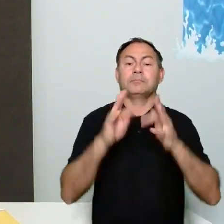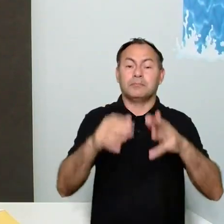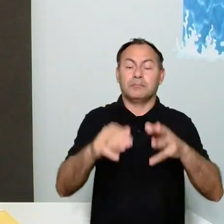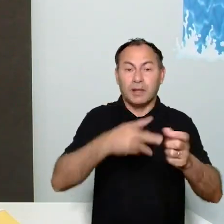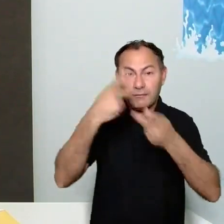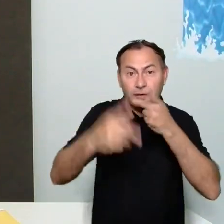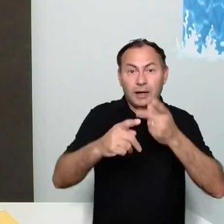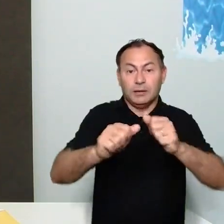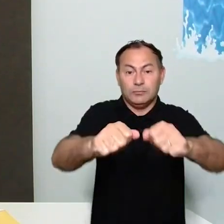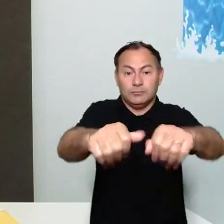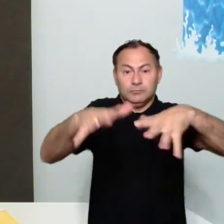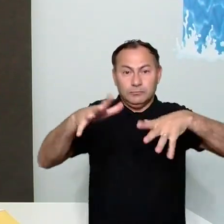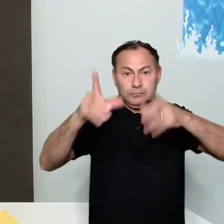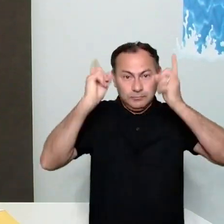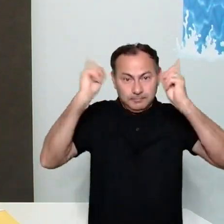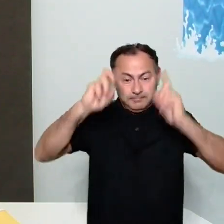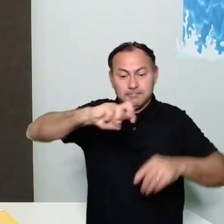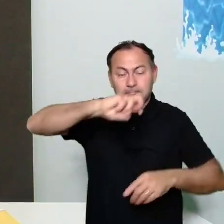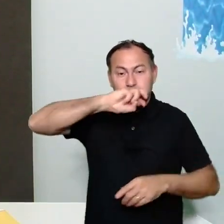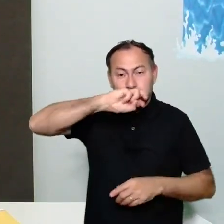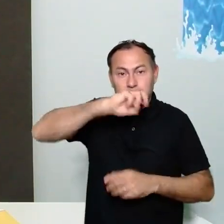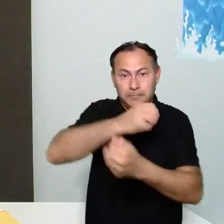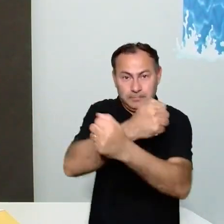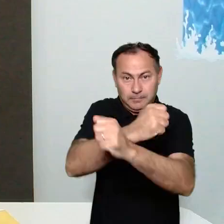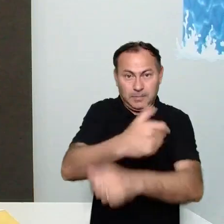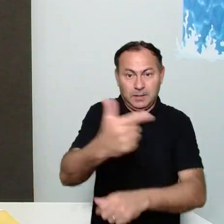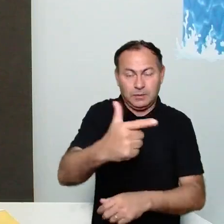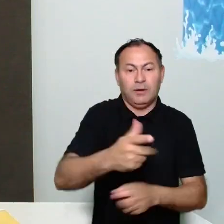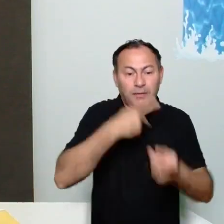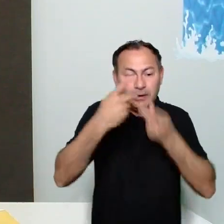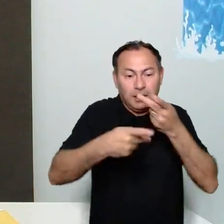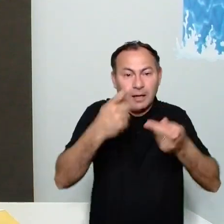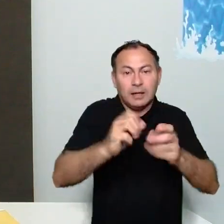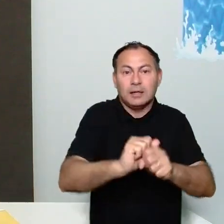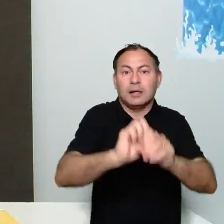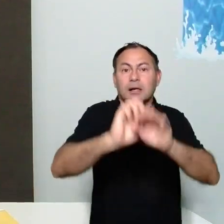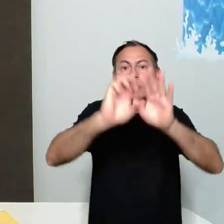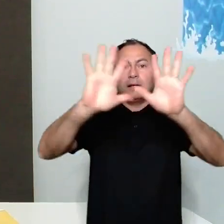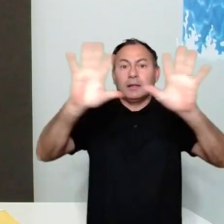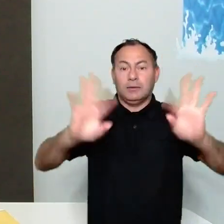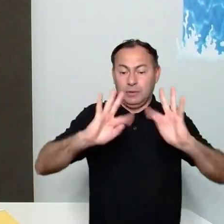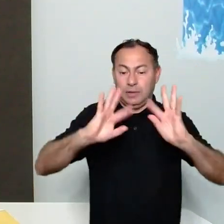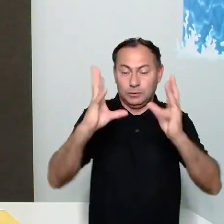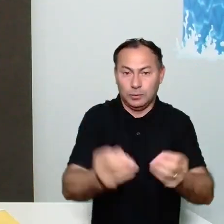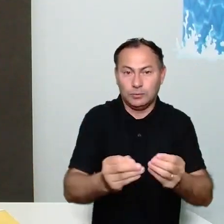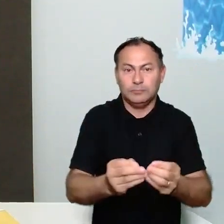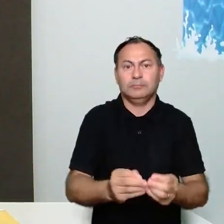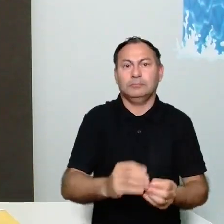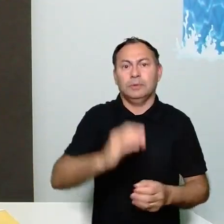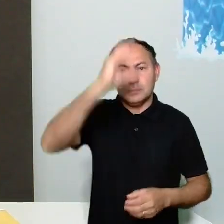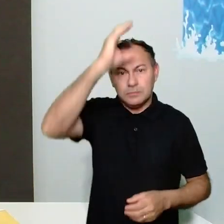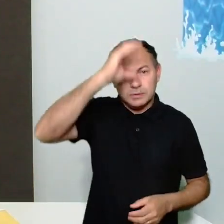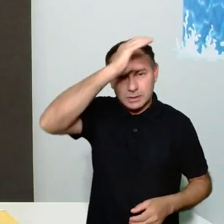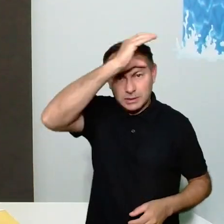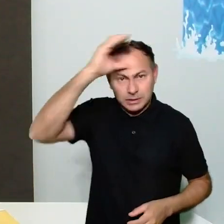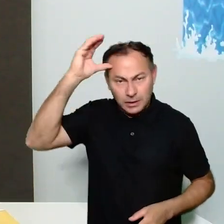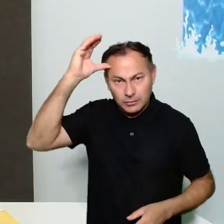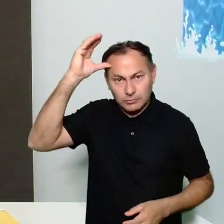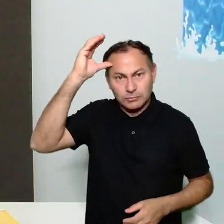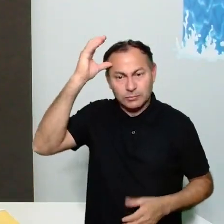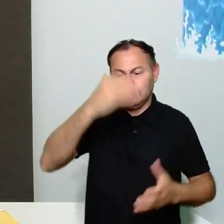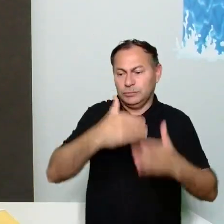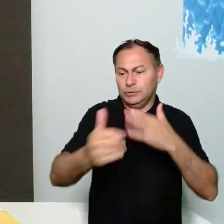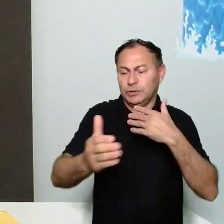Finalmente, diz o concílio, É, pois, claro a todos, que os cristãos,